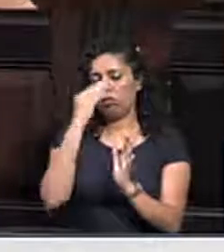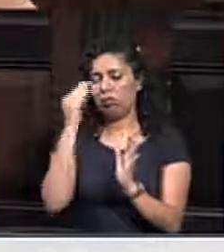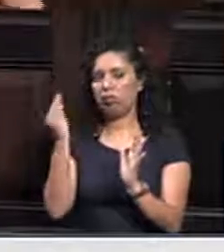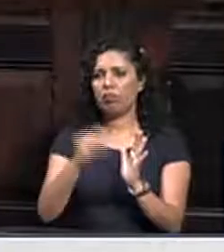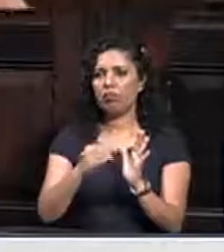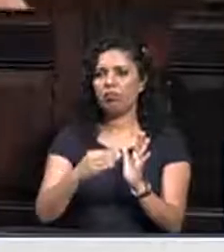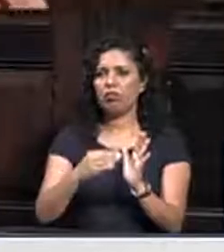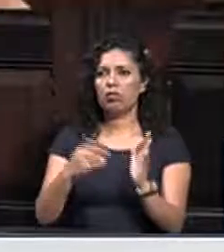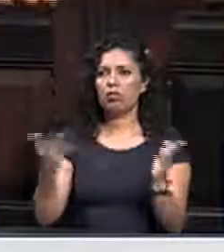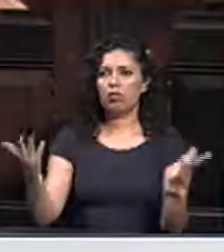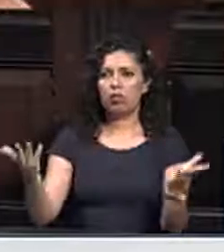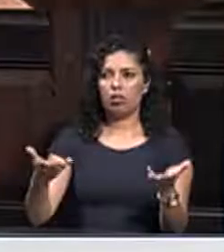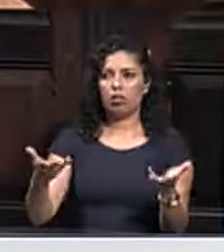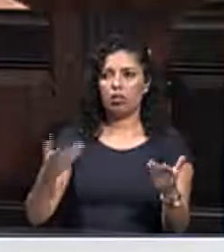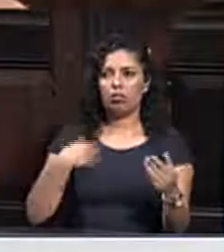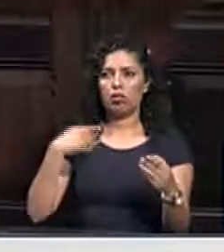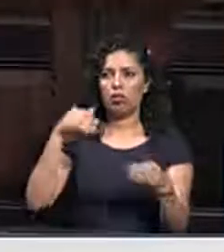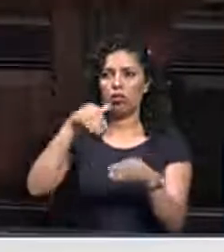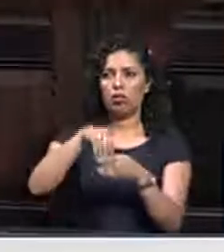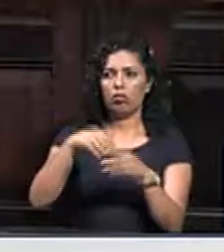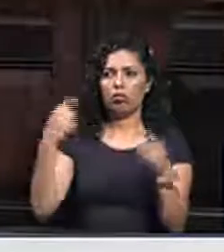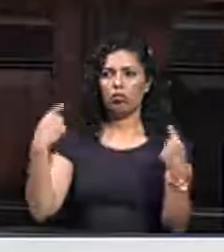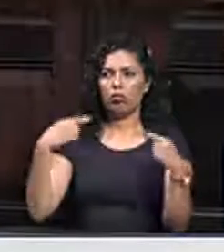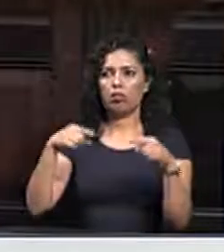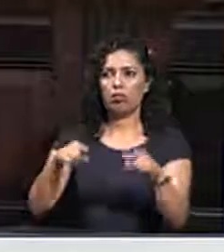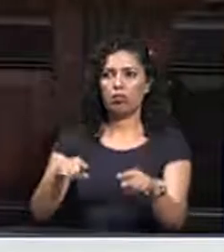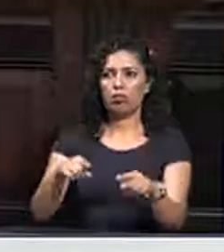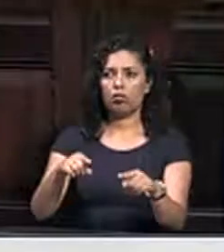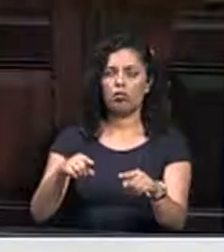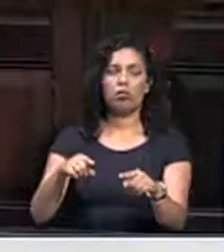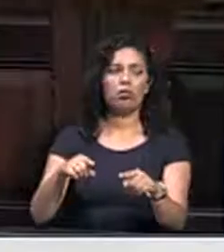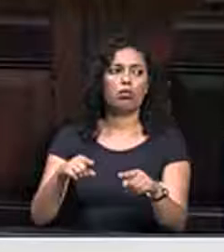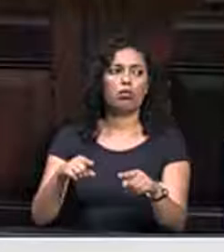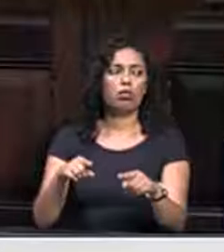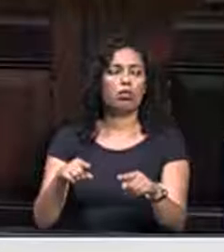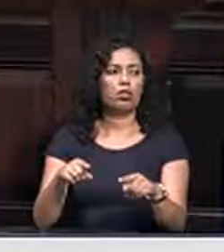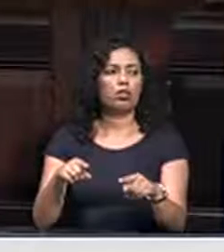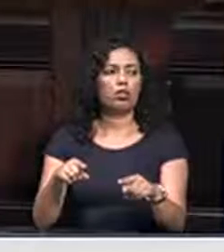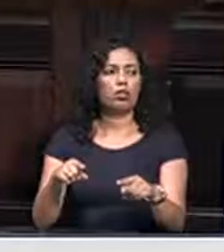voto favorável. É um voto contrário. Mas, de qualquer maneira,